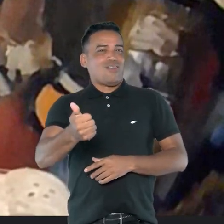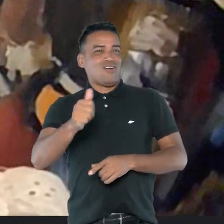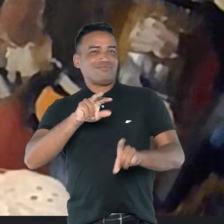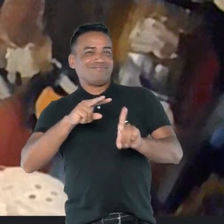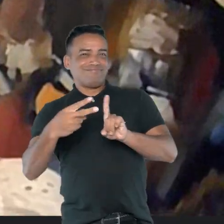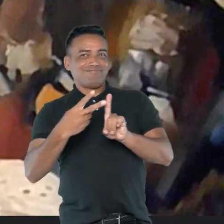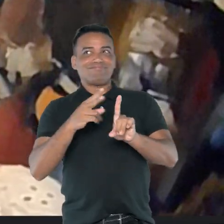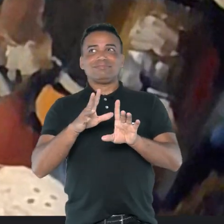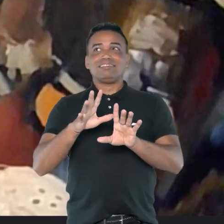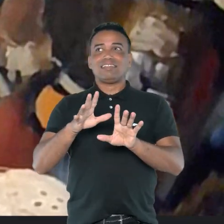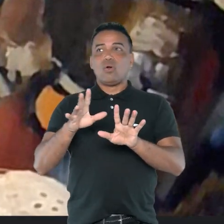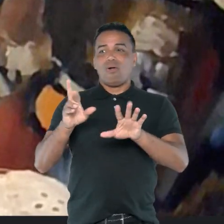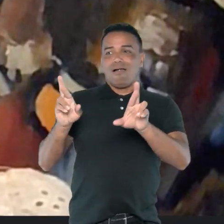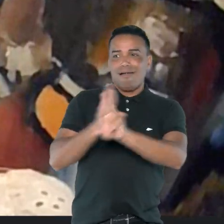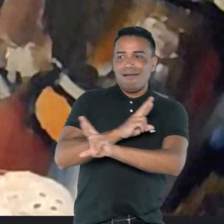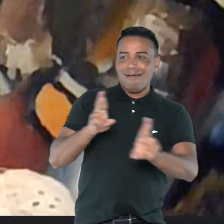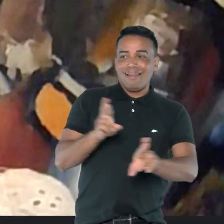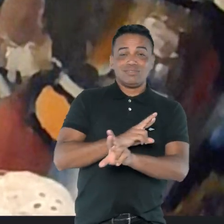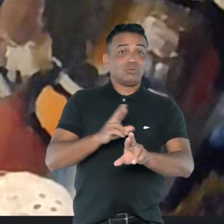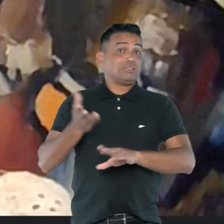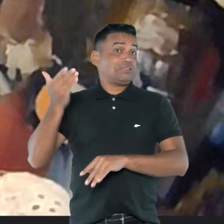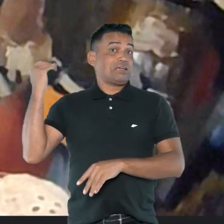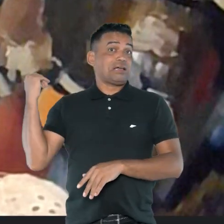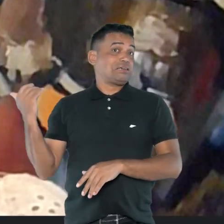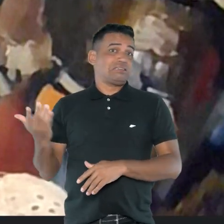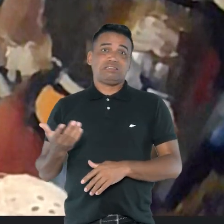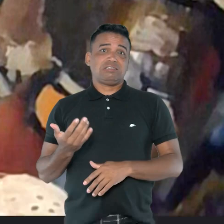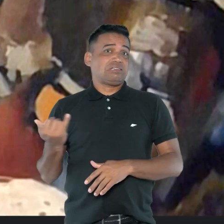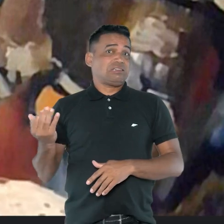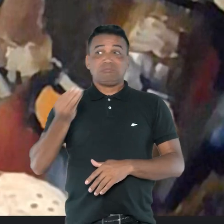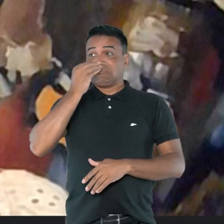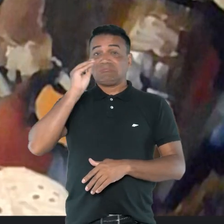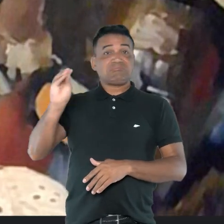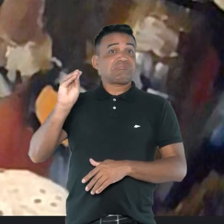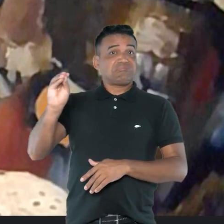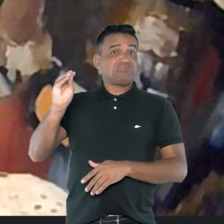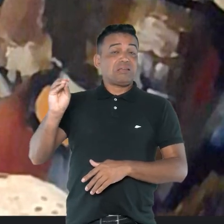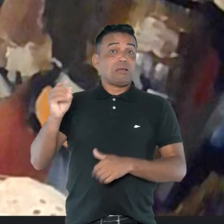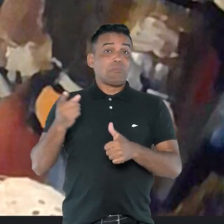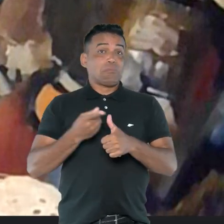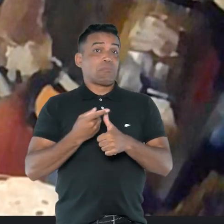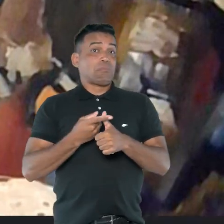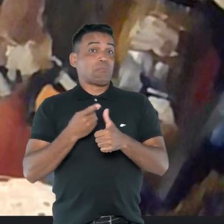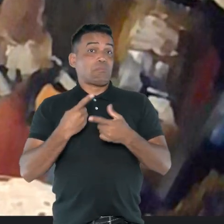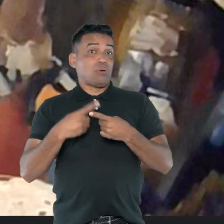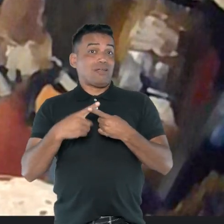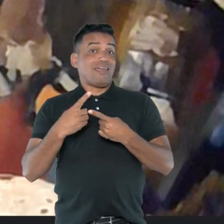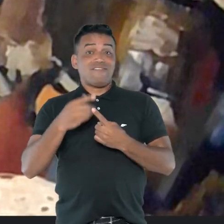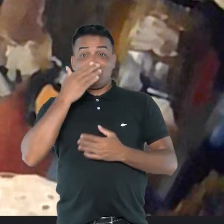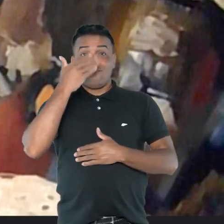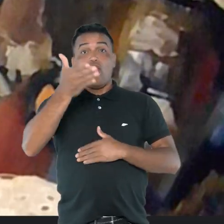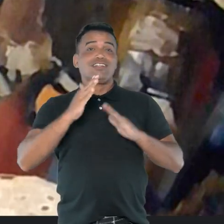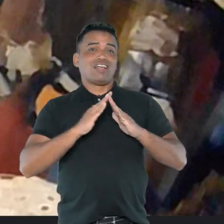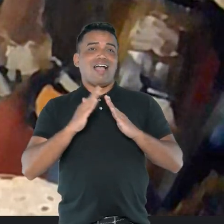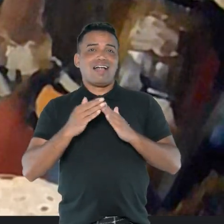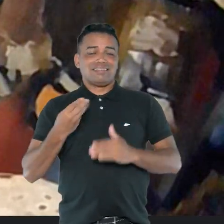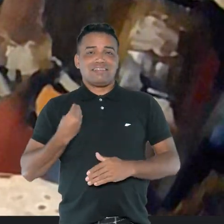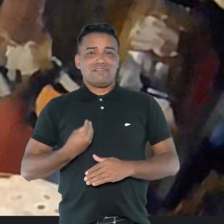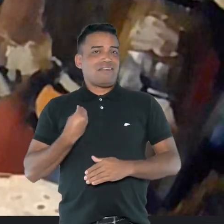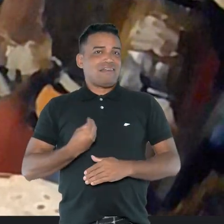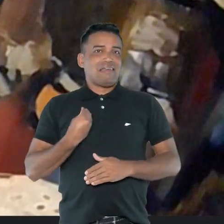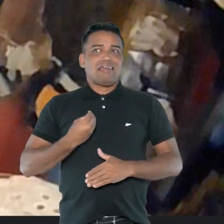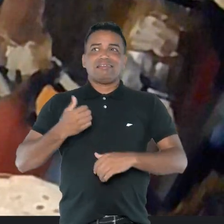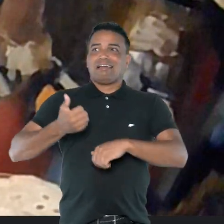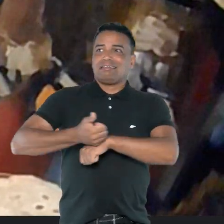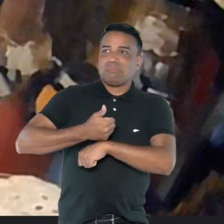em situações, relações que a gente não dava muita importância quando estava vivendo fora de casa, que